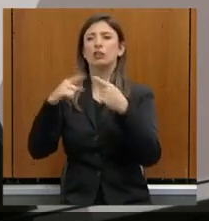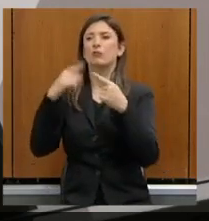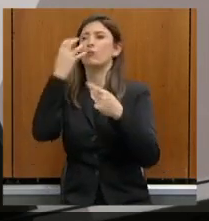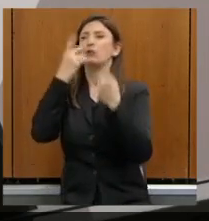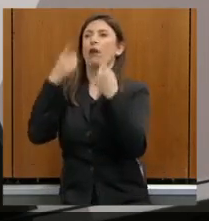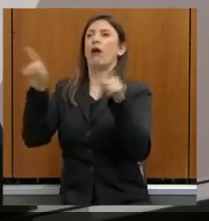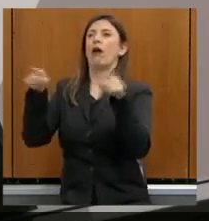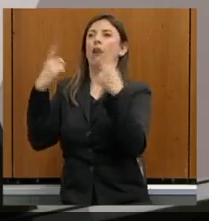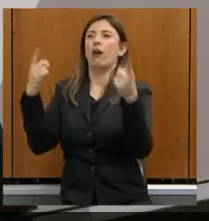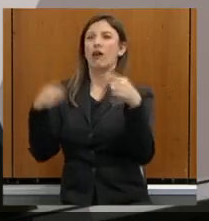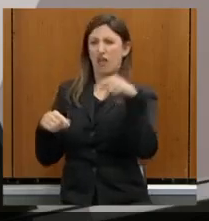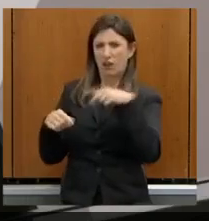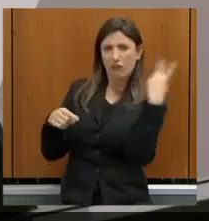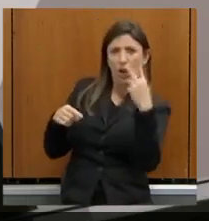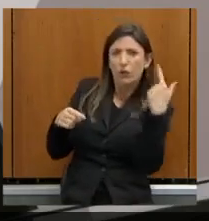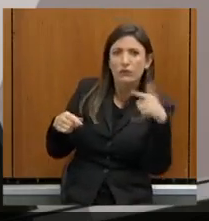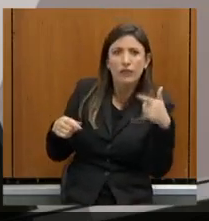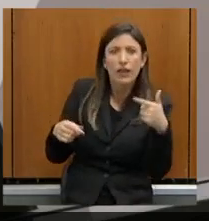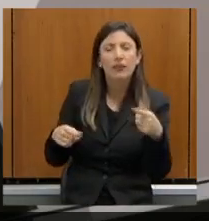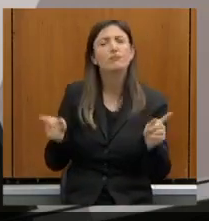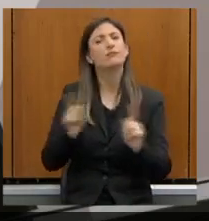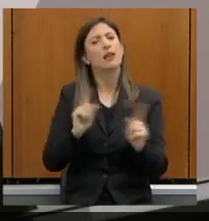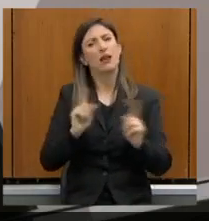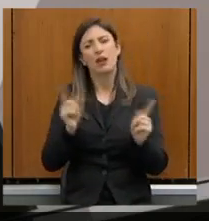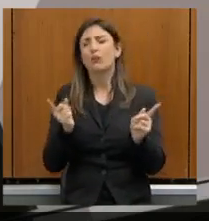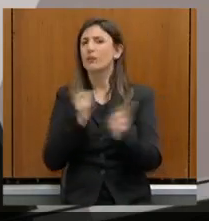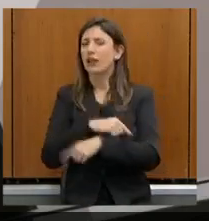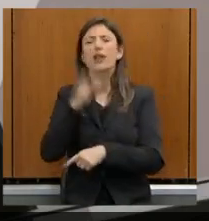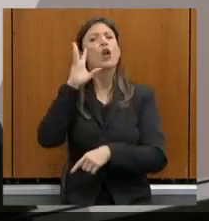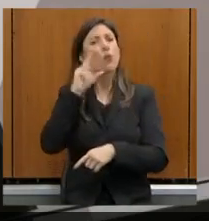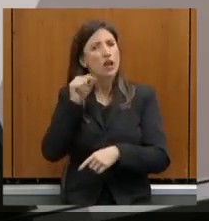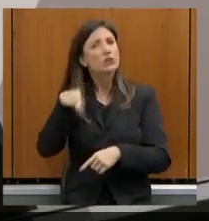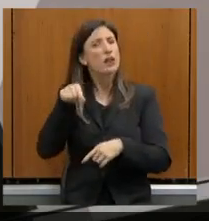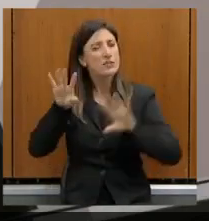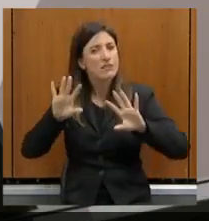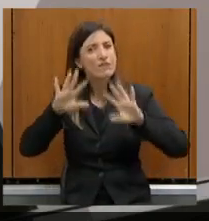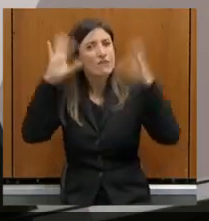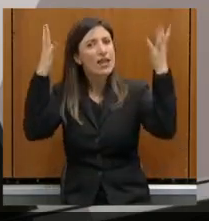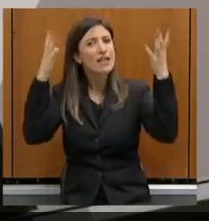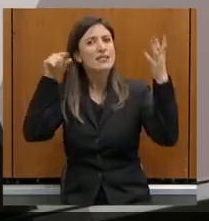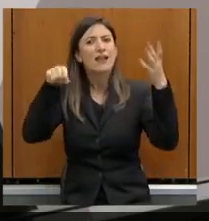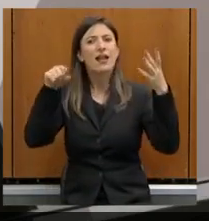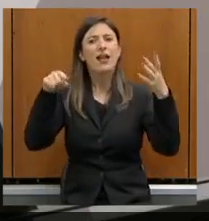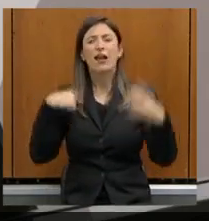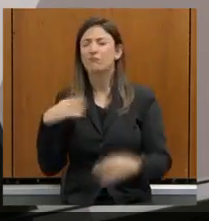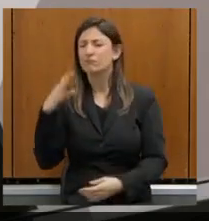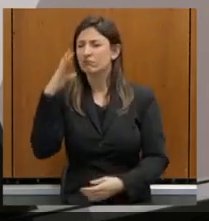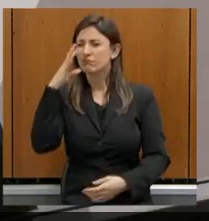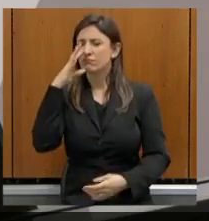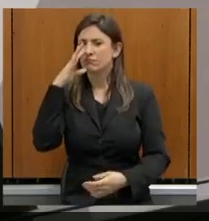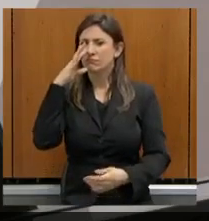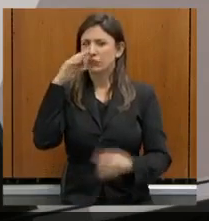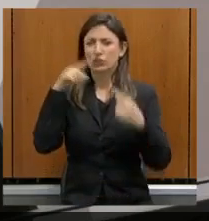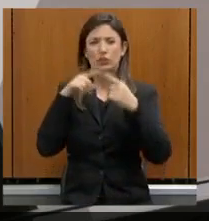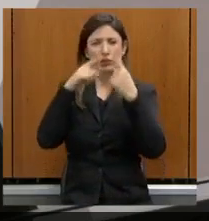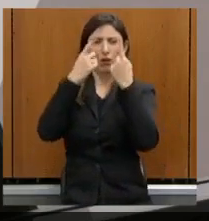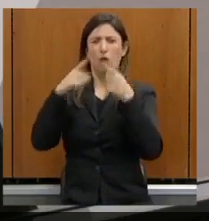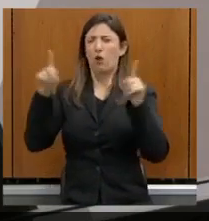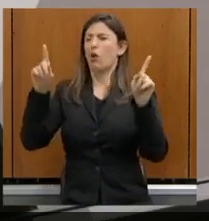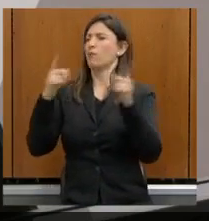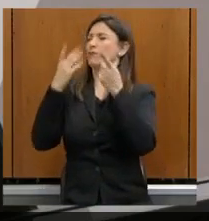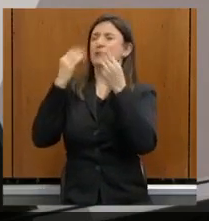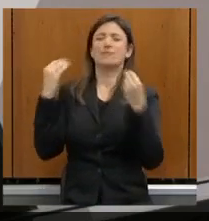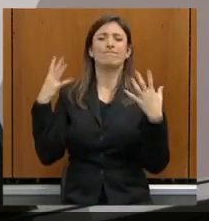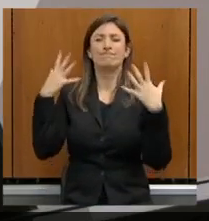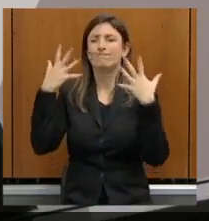Muito antes, pelo contrário, eu acho a festa de Nossa Senhora do Rosário uma ópera contemporânea de beleza singular